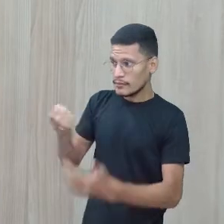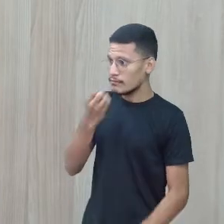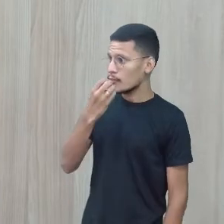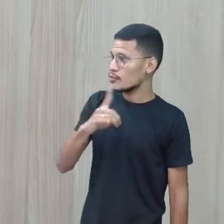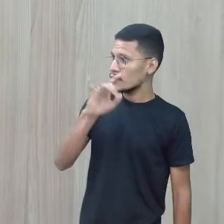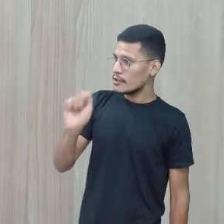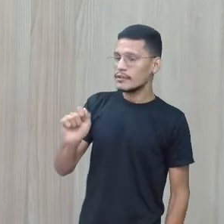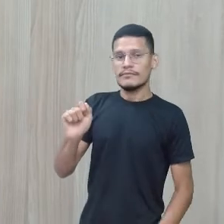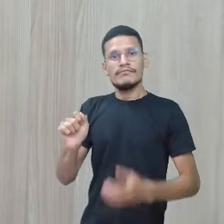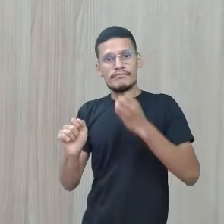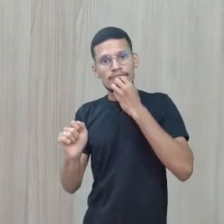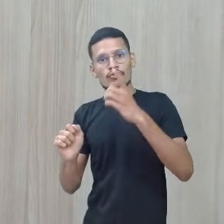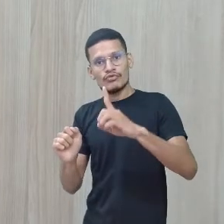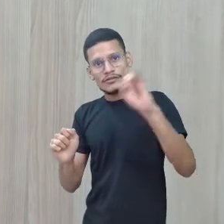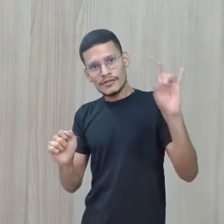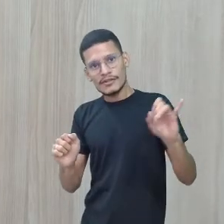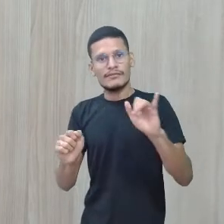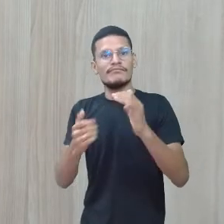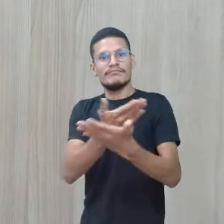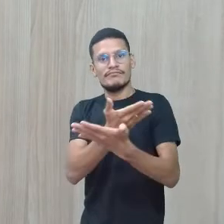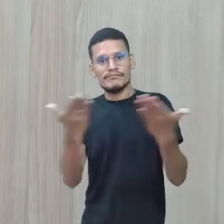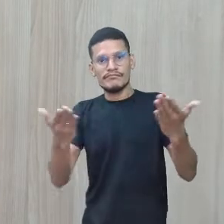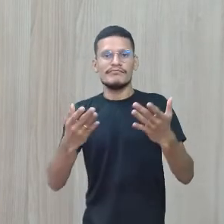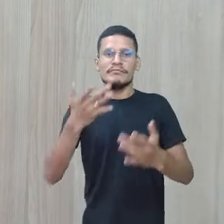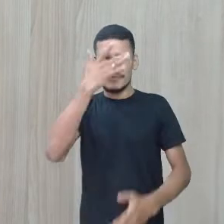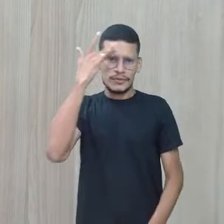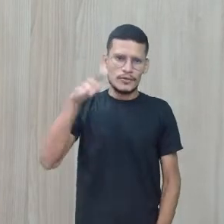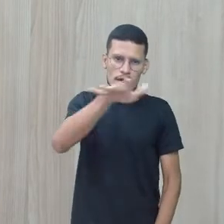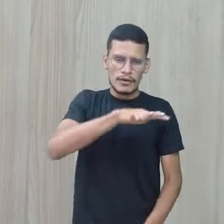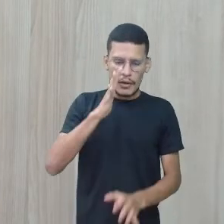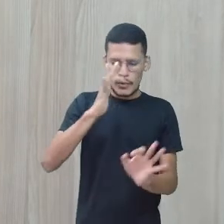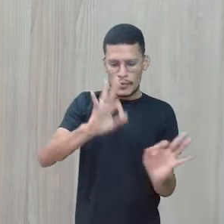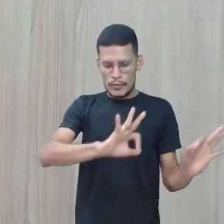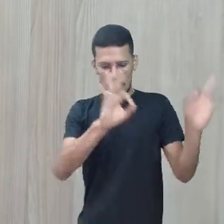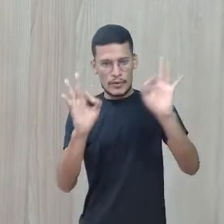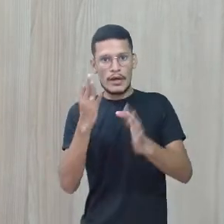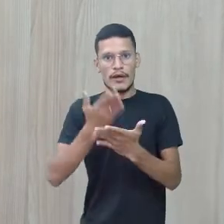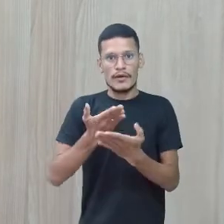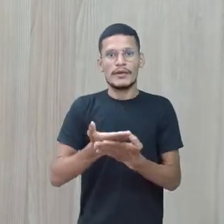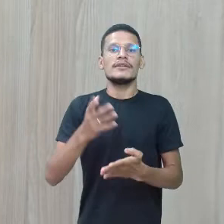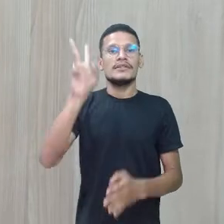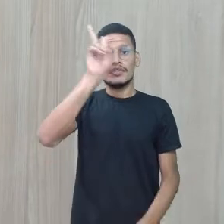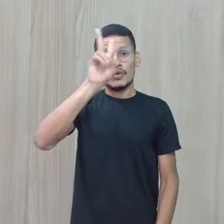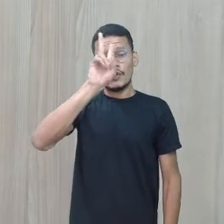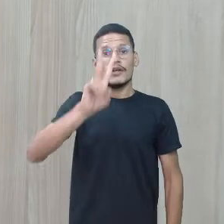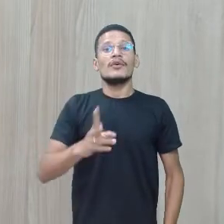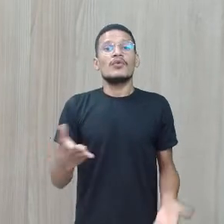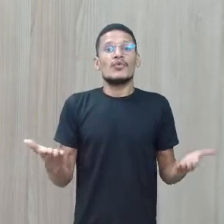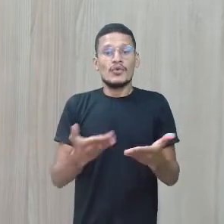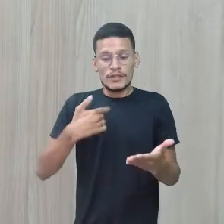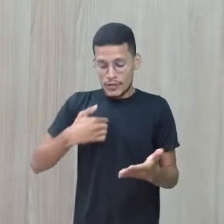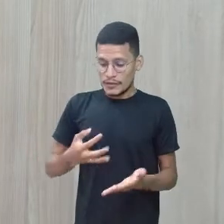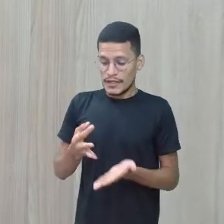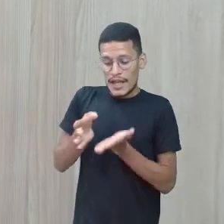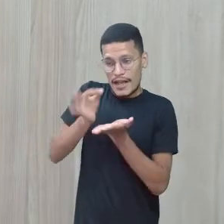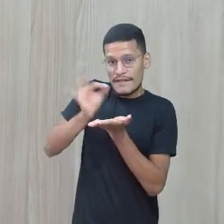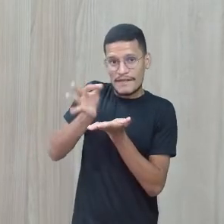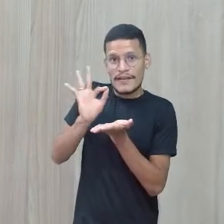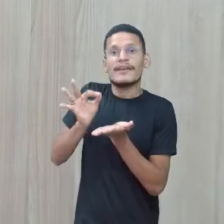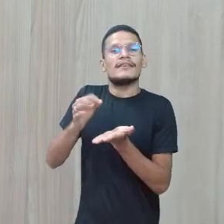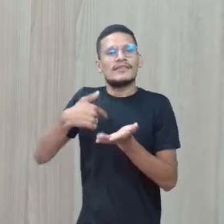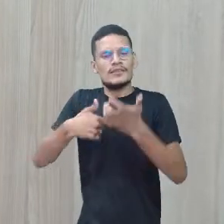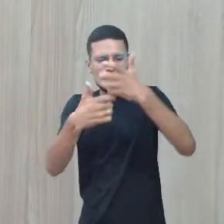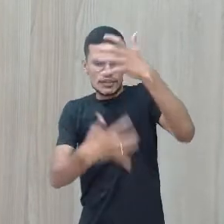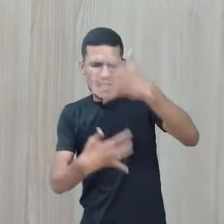dia. Bom dia a todo mundo, né, que está acompanhando nossa aula de História. Estou tomando um cafezinho aqui, acompanhando o pessoal no